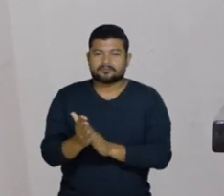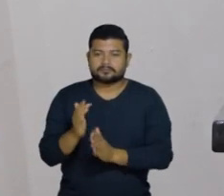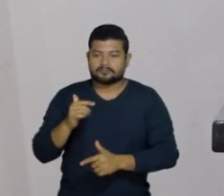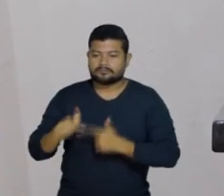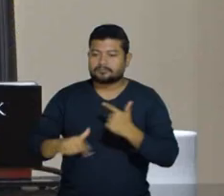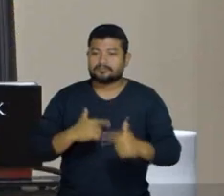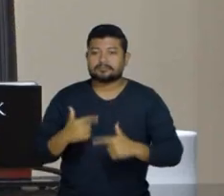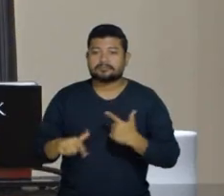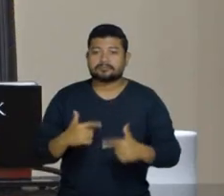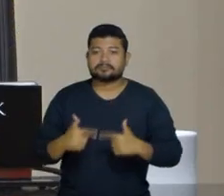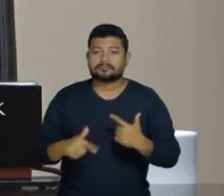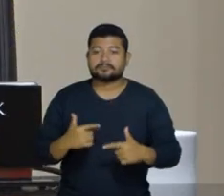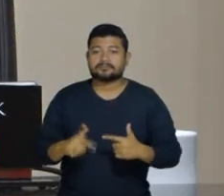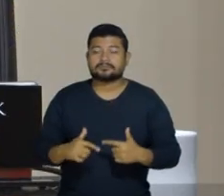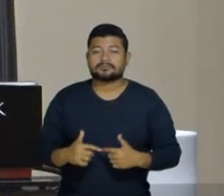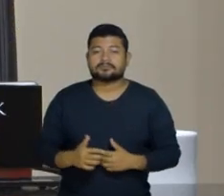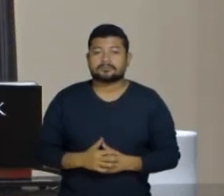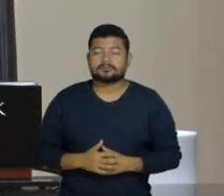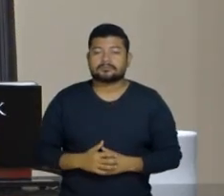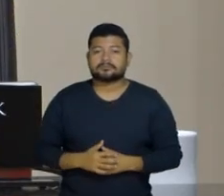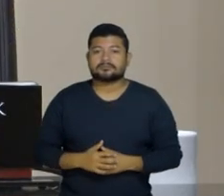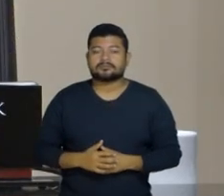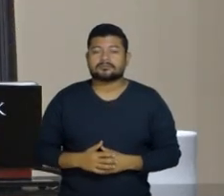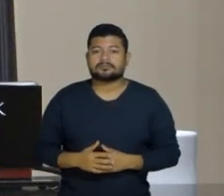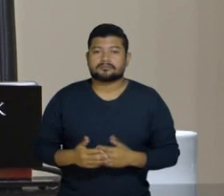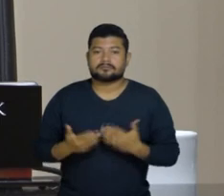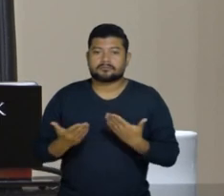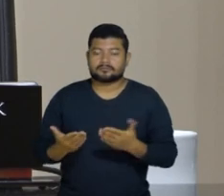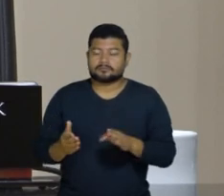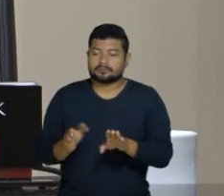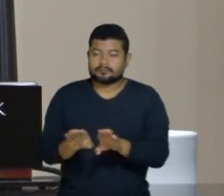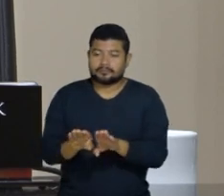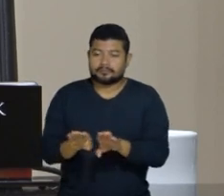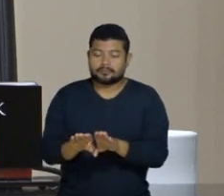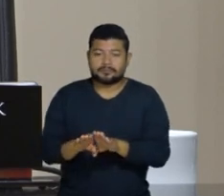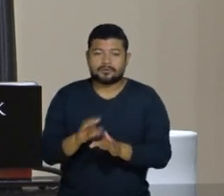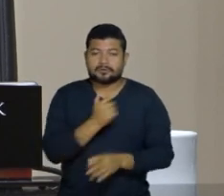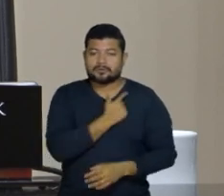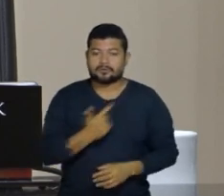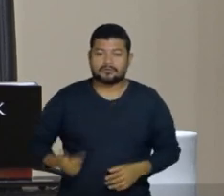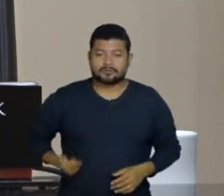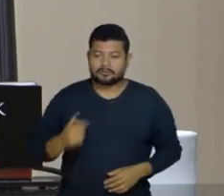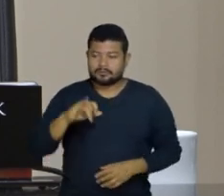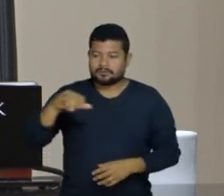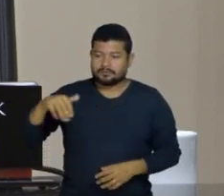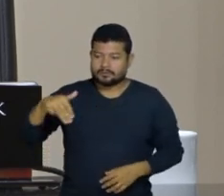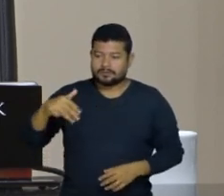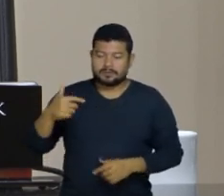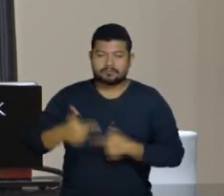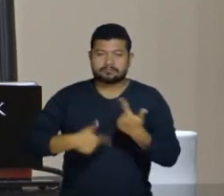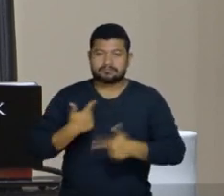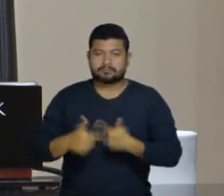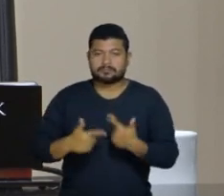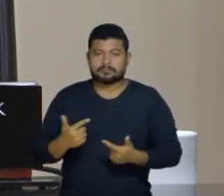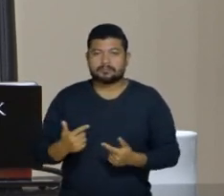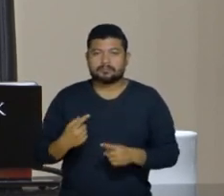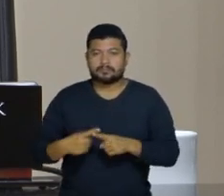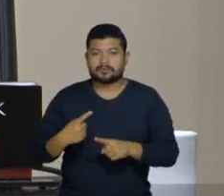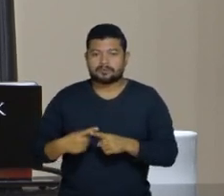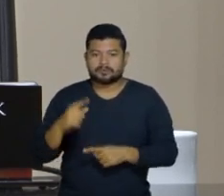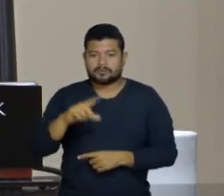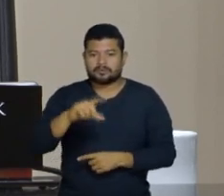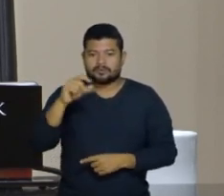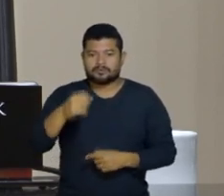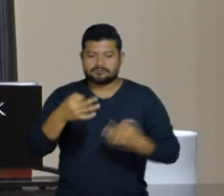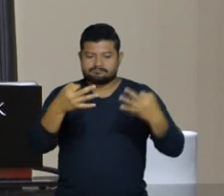trabalho, parabenizar o governador Jorginho Melo, que escolheu bem